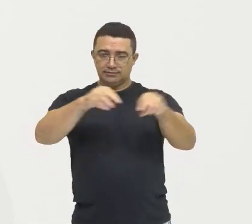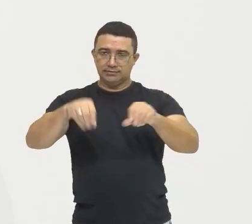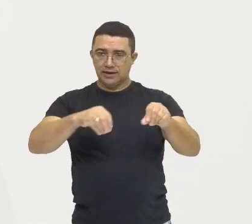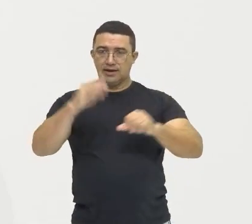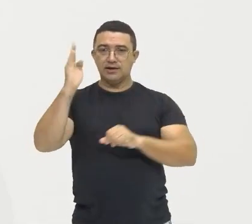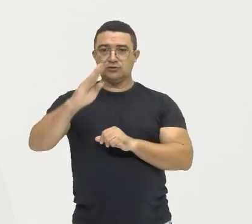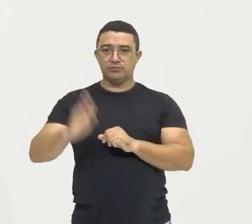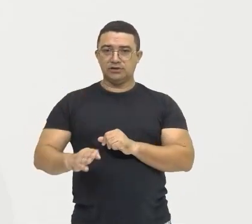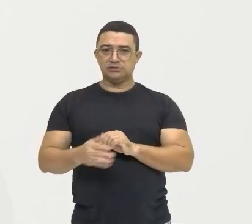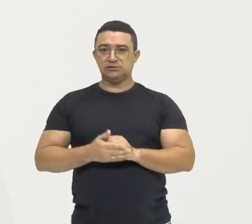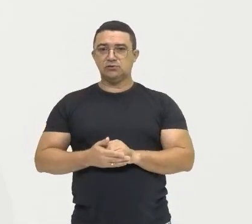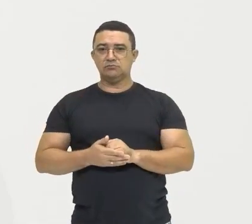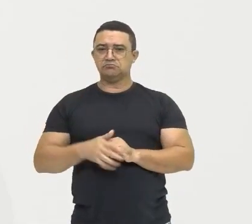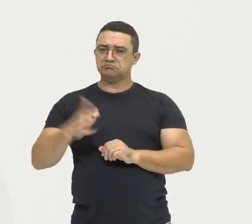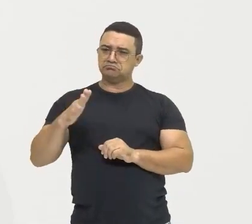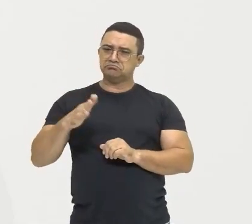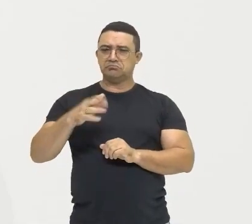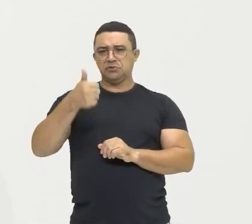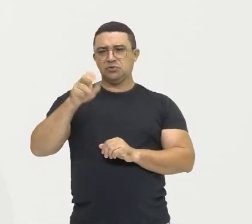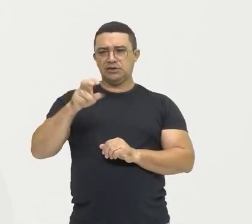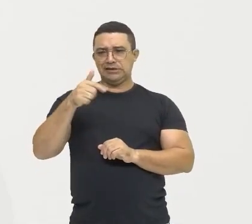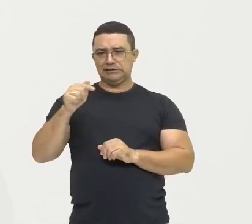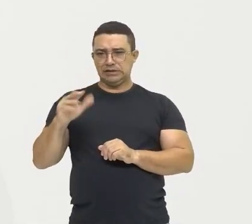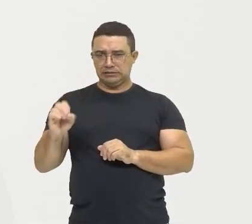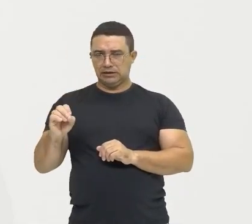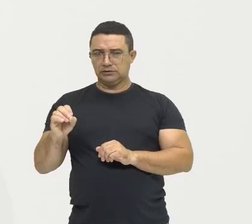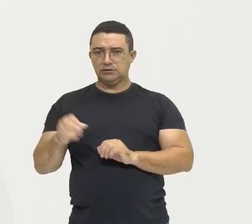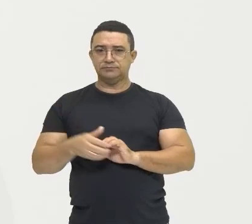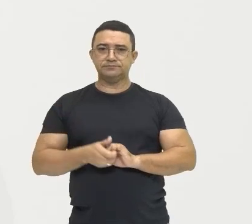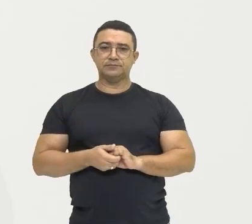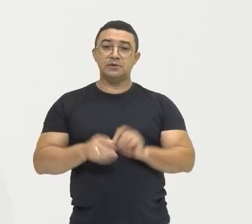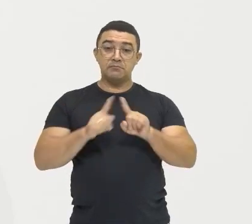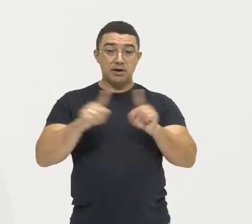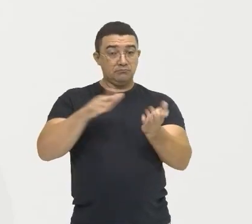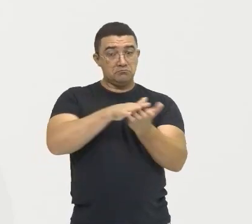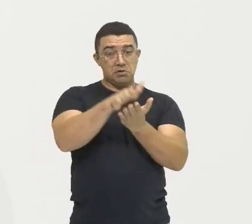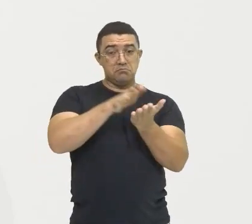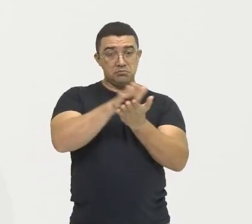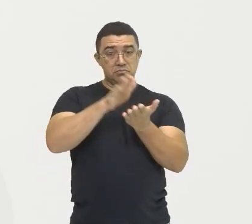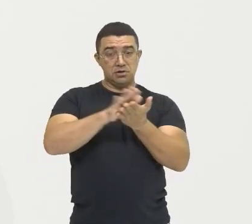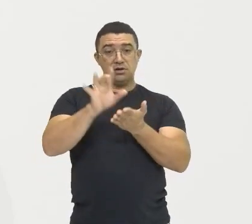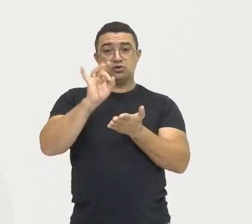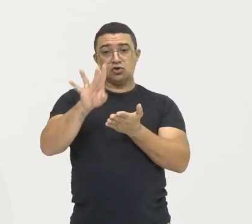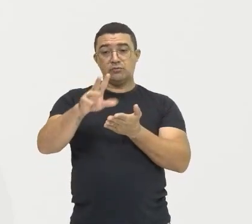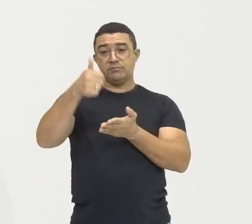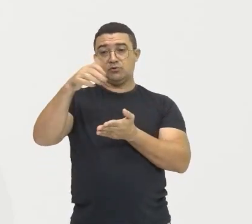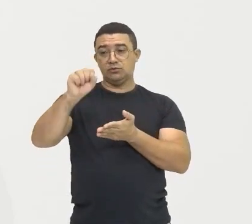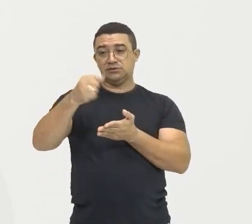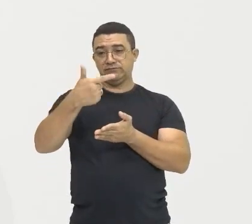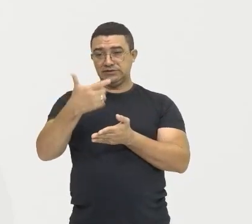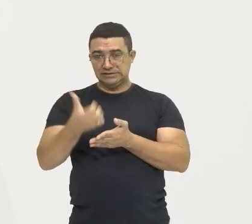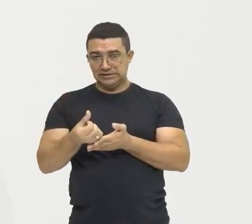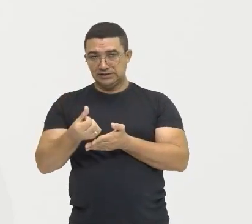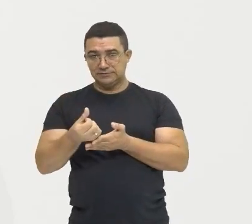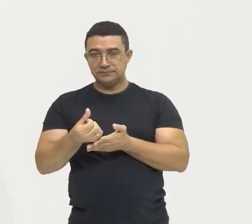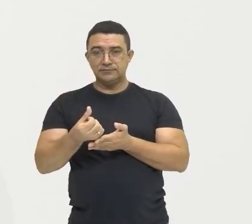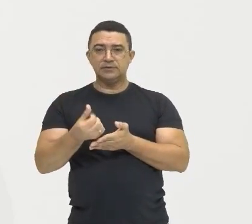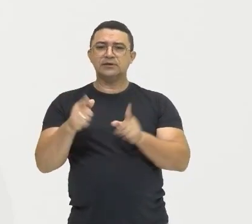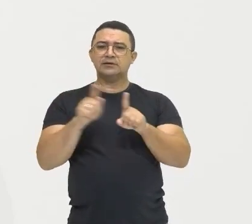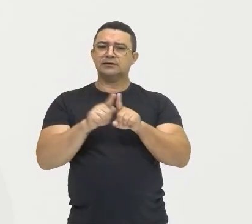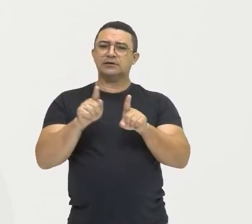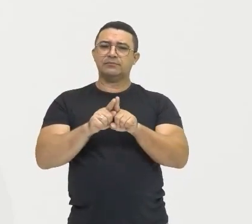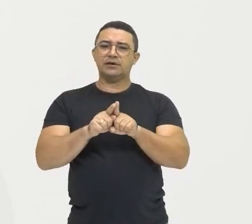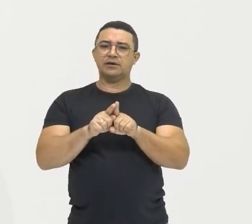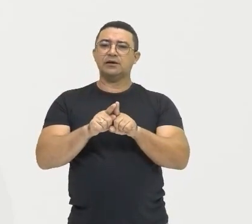em 1570, né? Mas foi publicada apenas em 1826. E